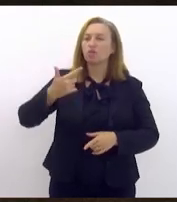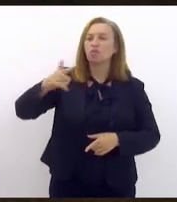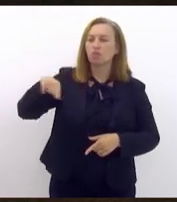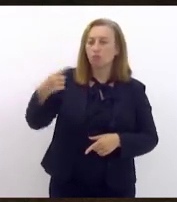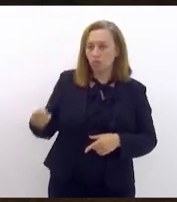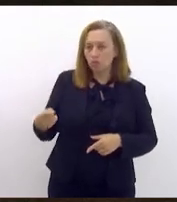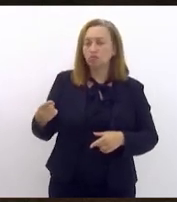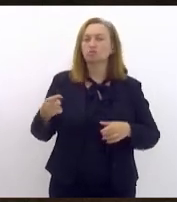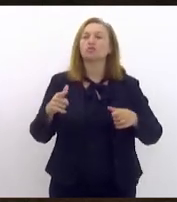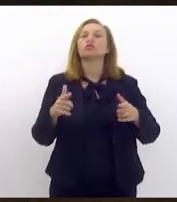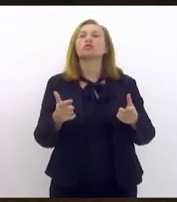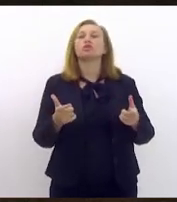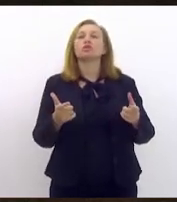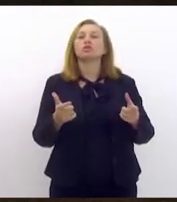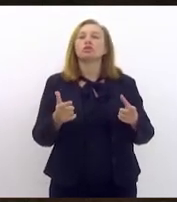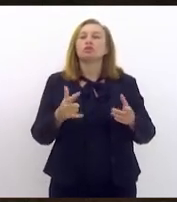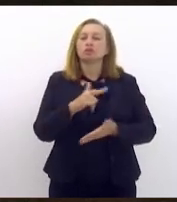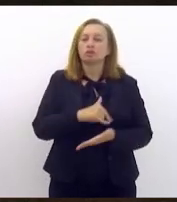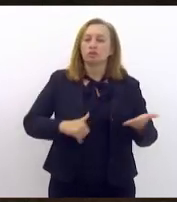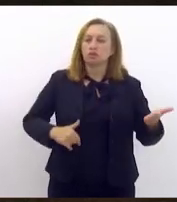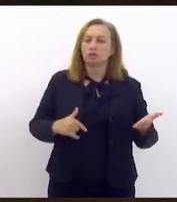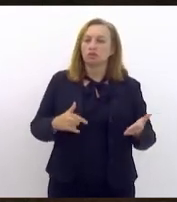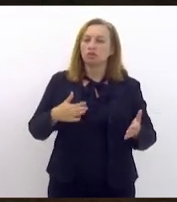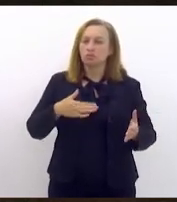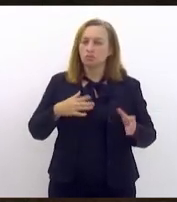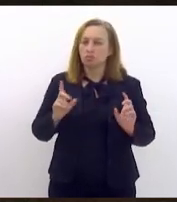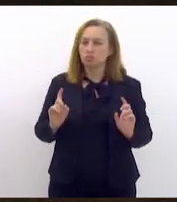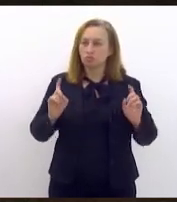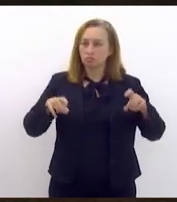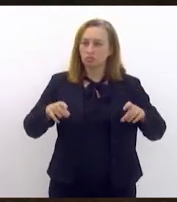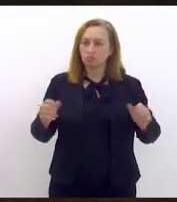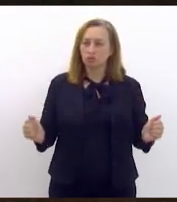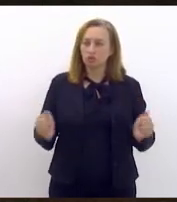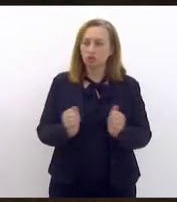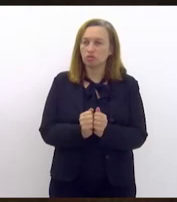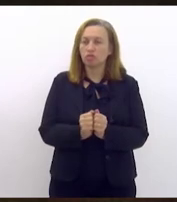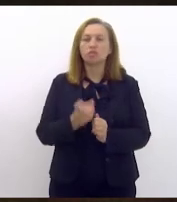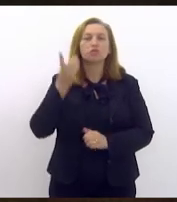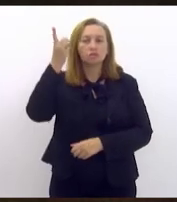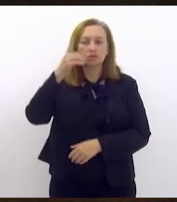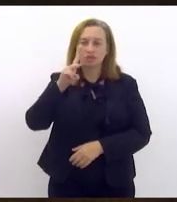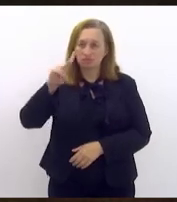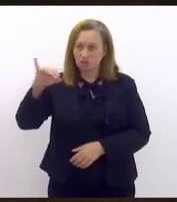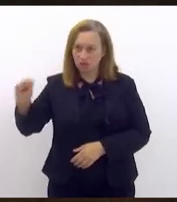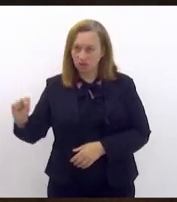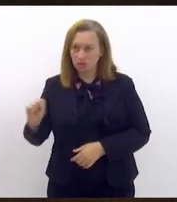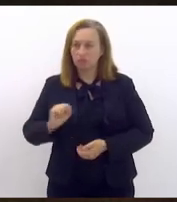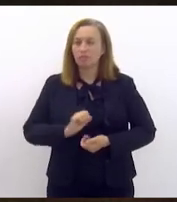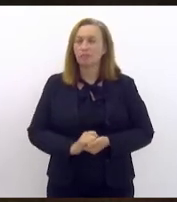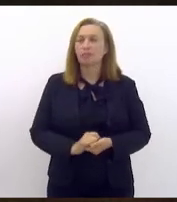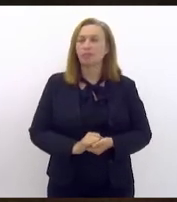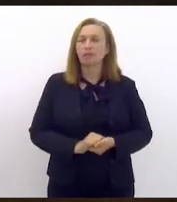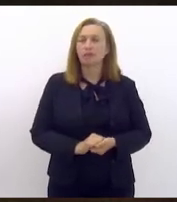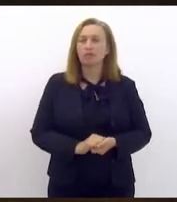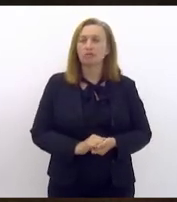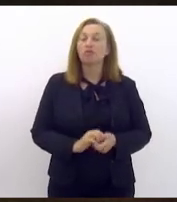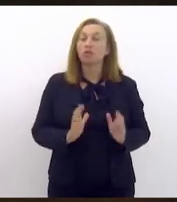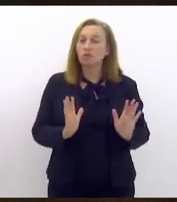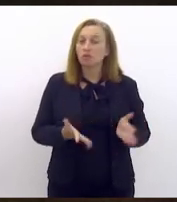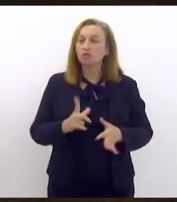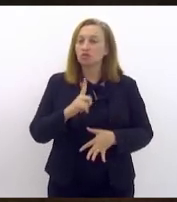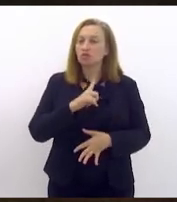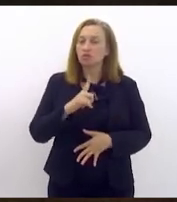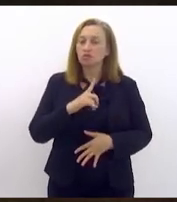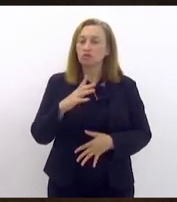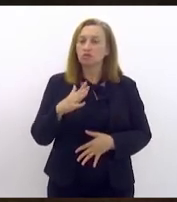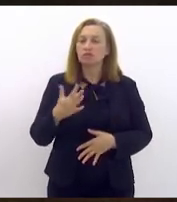documento que o meu gabinete fez junto com o deputado Vinícius Cozzolino, e hoje tivemos a